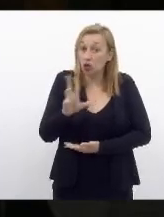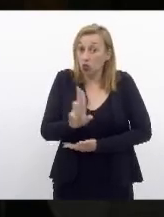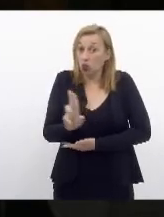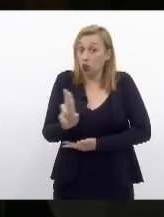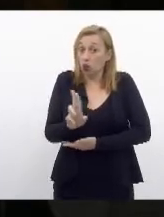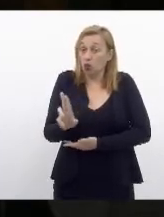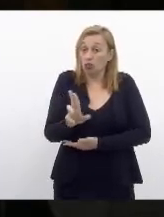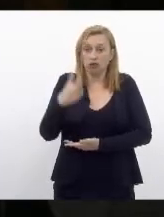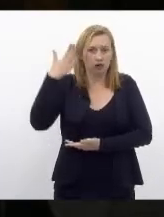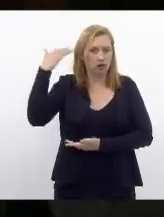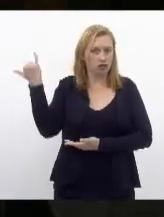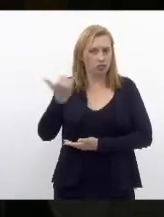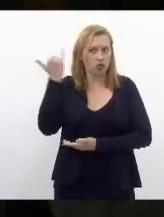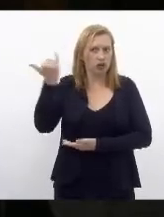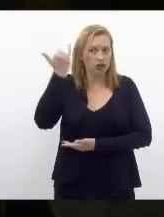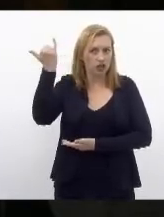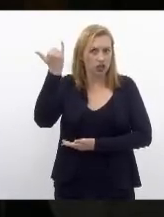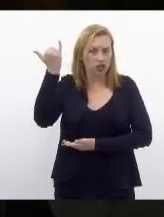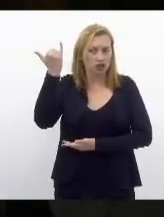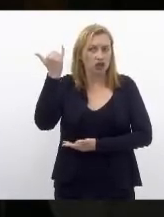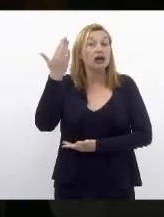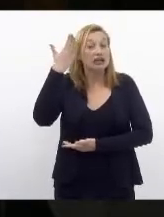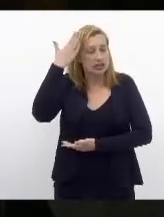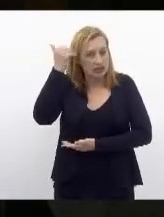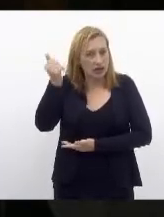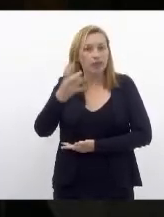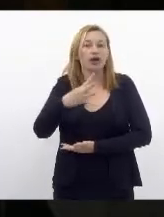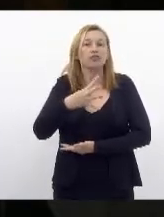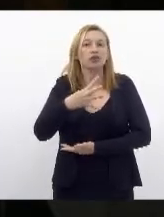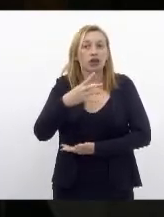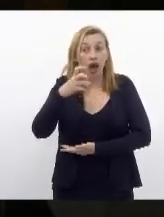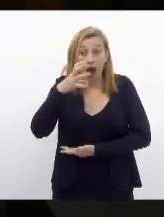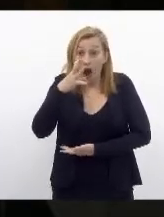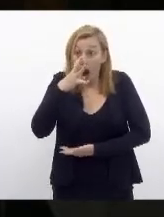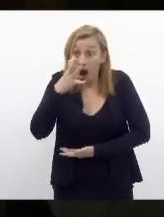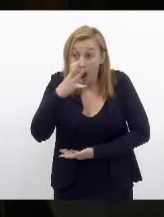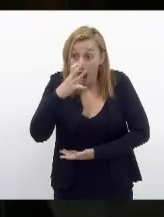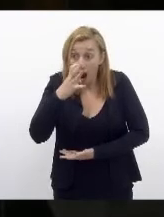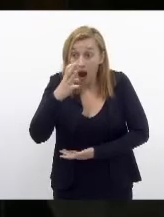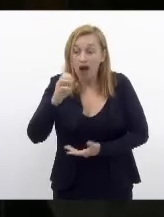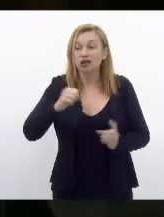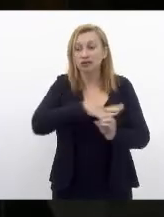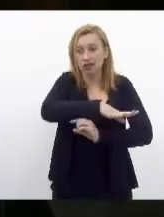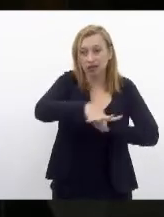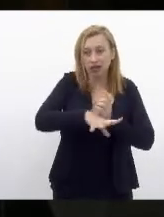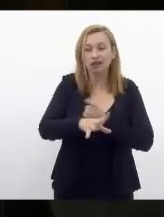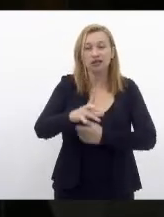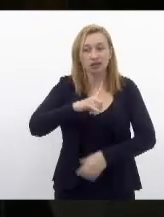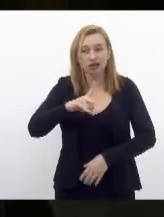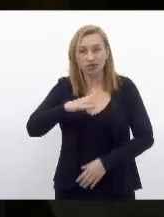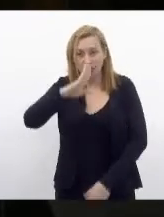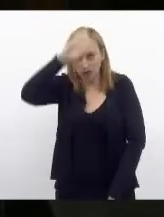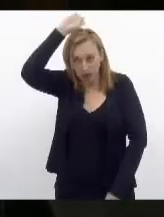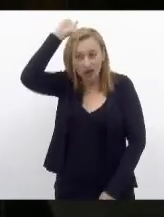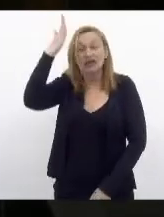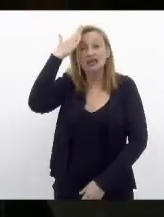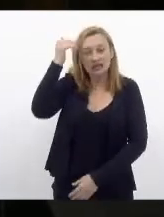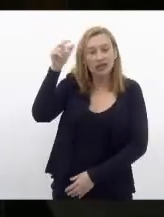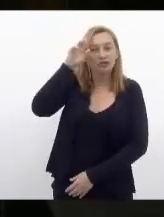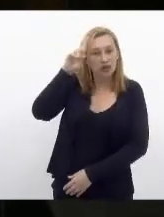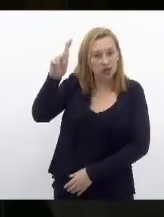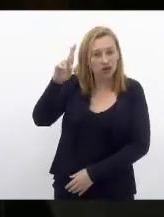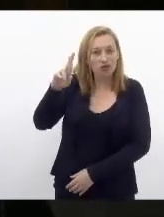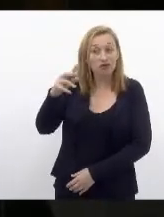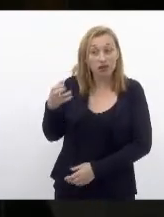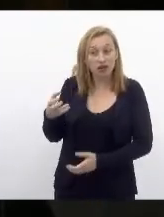político importante, bombeiro, nós sabemos a admiração que a sociedade tem pelos bombeiros, e sei que o senhor vai honrar, ou pelo menos